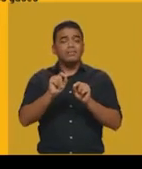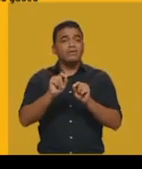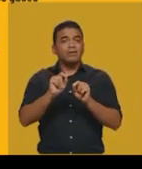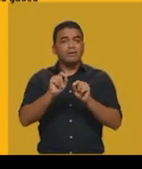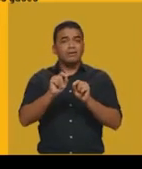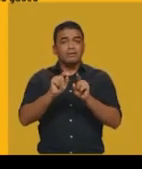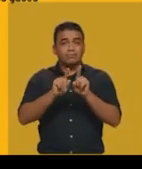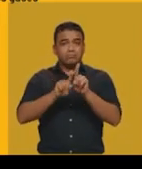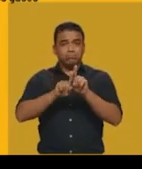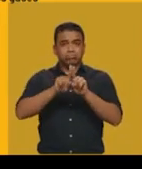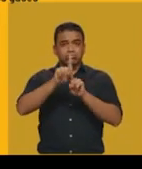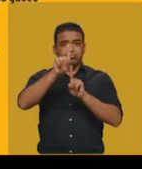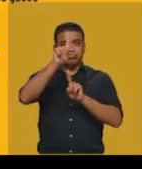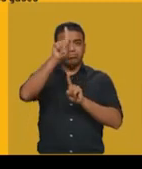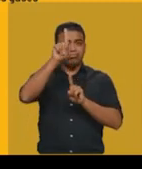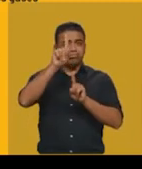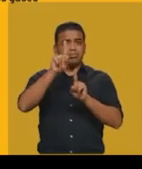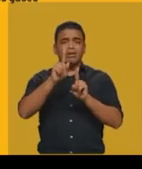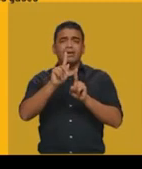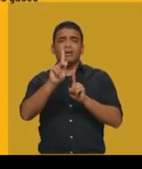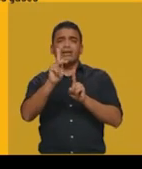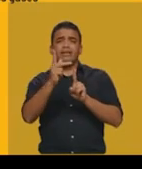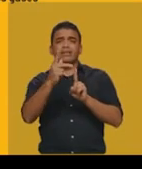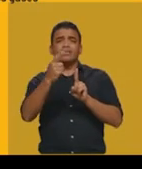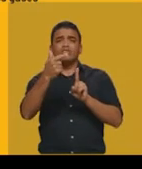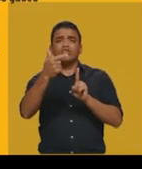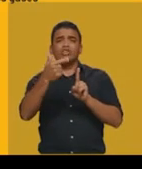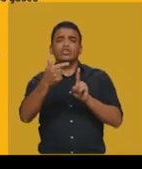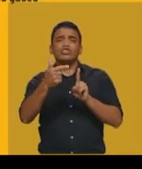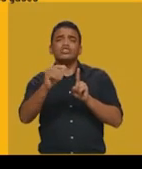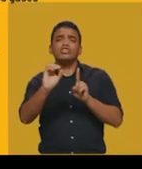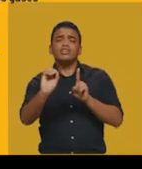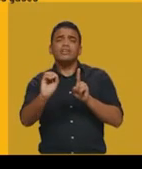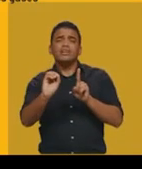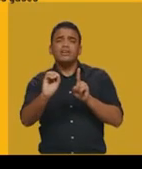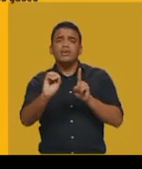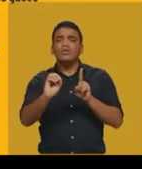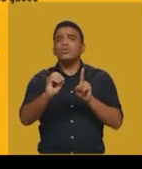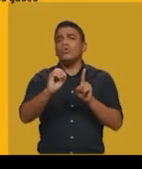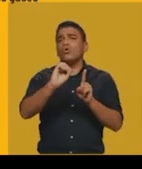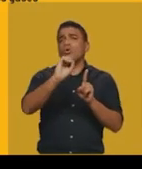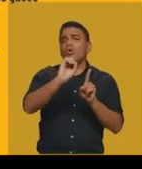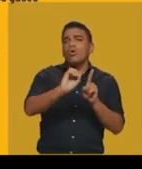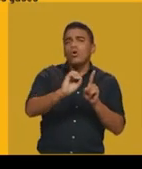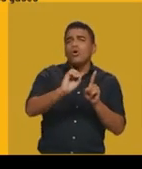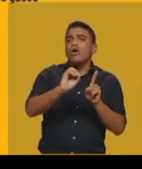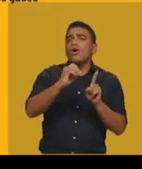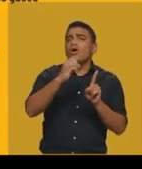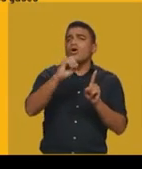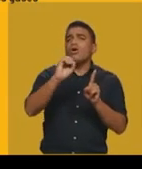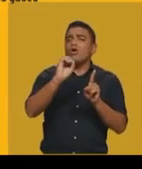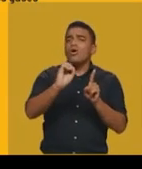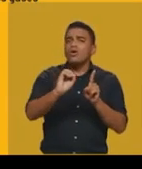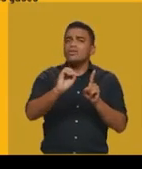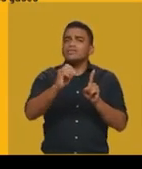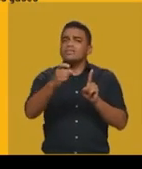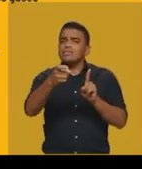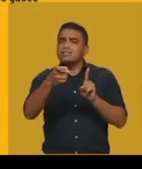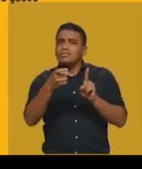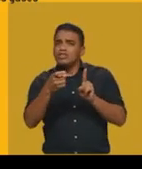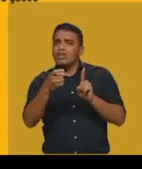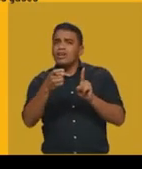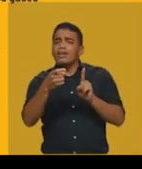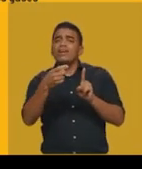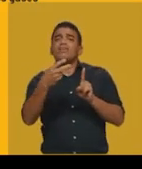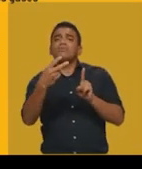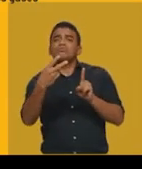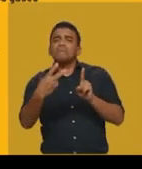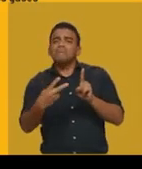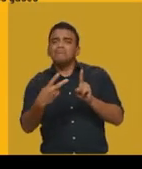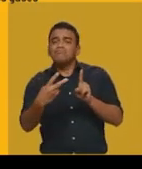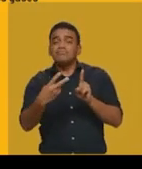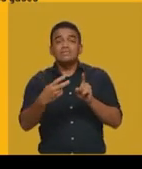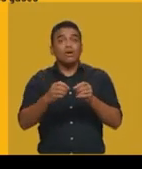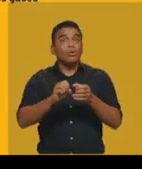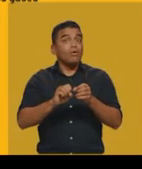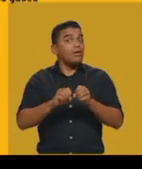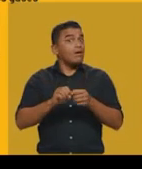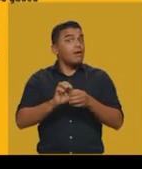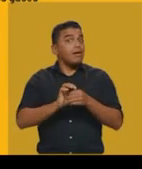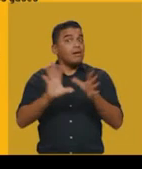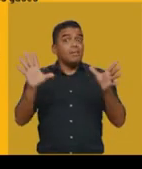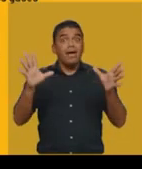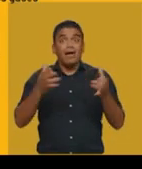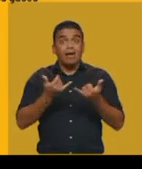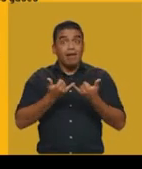entre o hidrogênio com o oxigênio, fornecendo água. Esse tipo de reação, ela libera uma grande quantidade